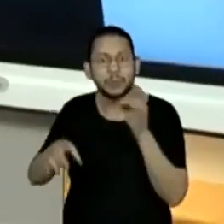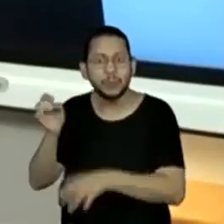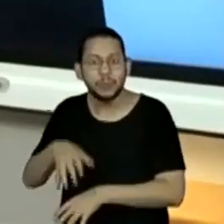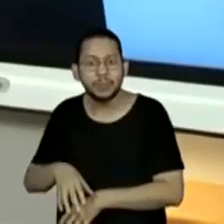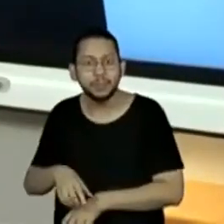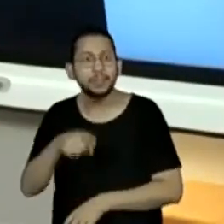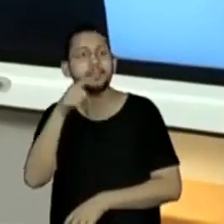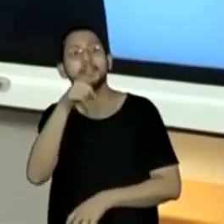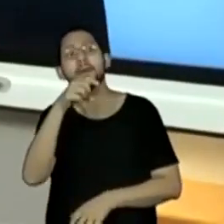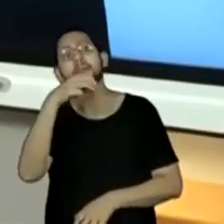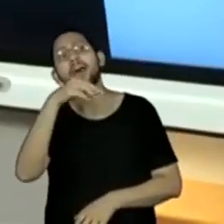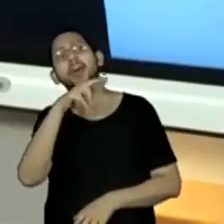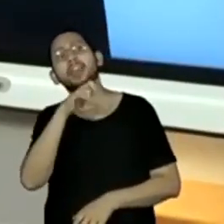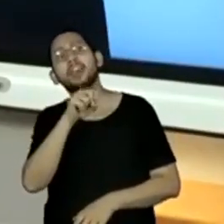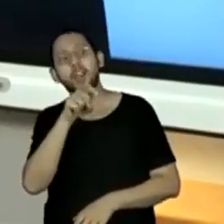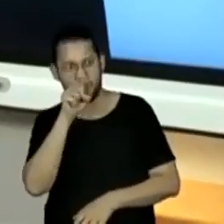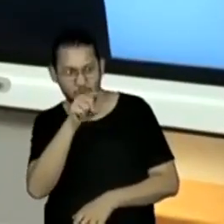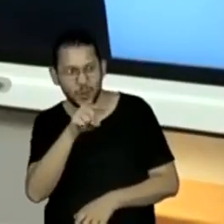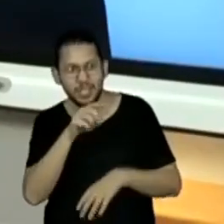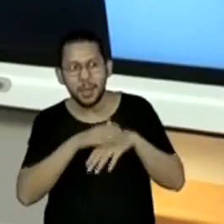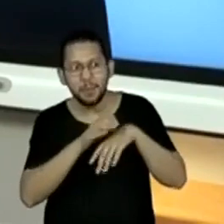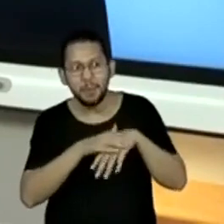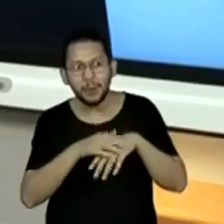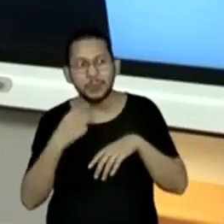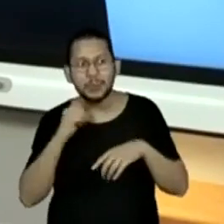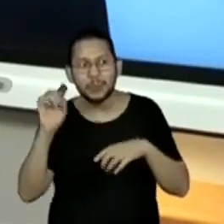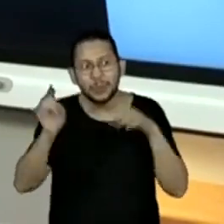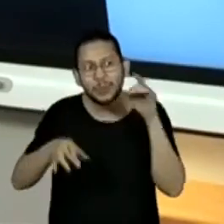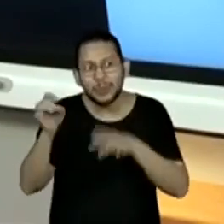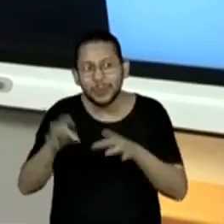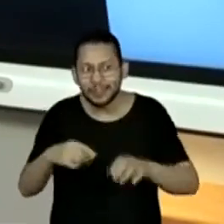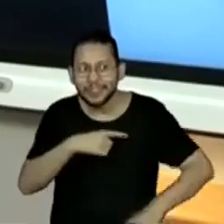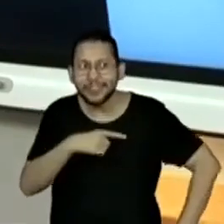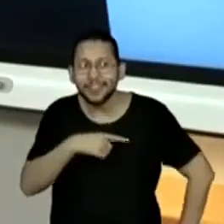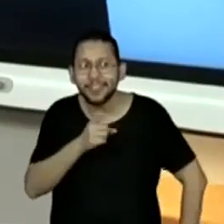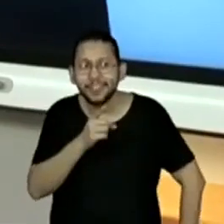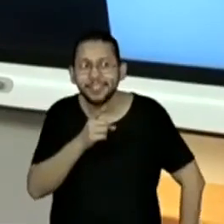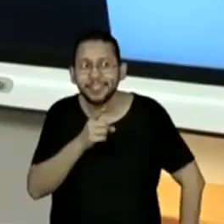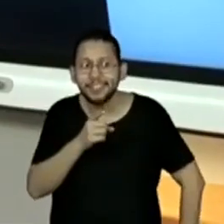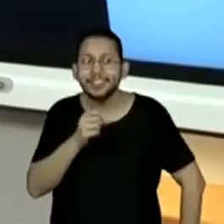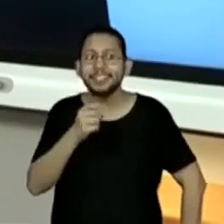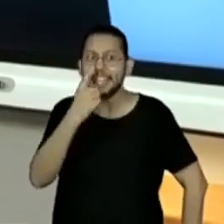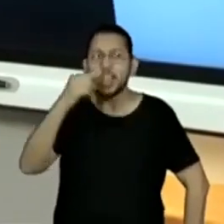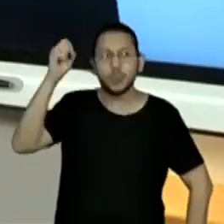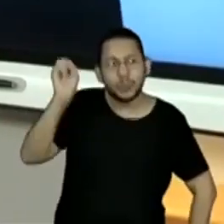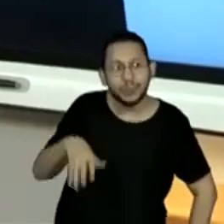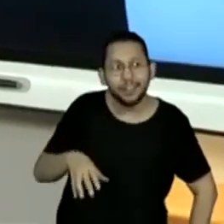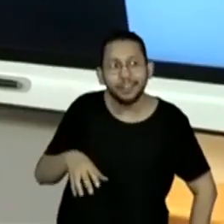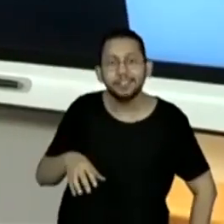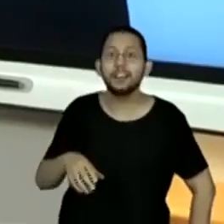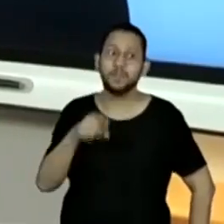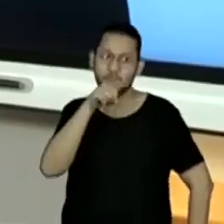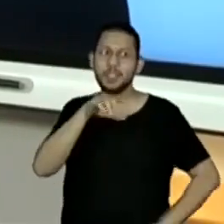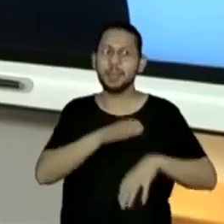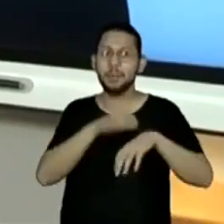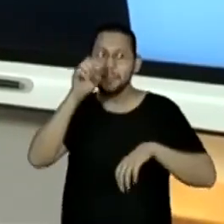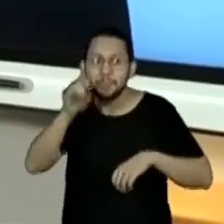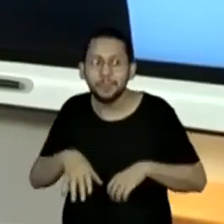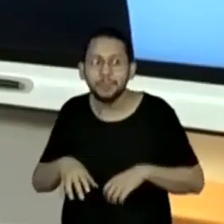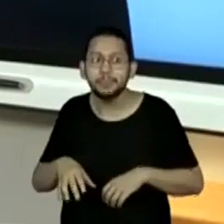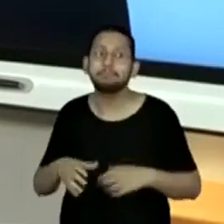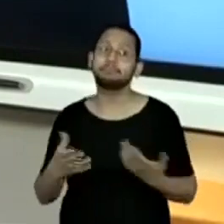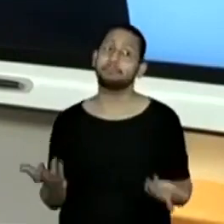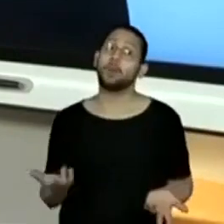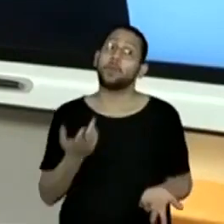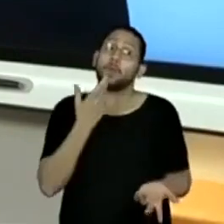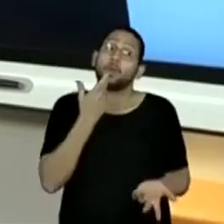sombra é você? O que vocês teriam? Vocês me responderiam sim ou não? São vocês que poluem o rio? Porque